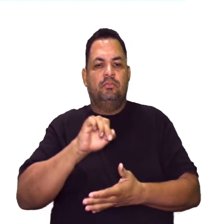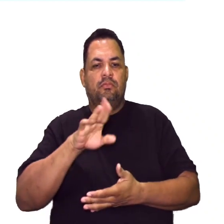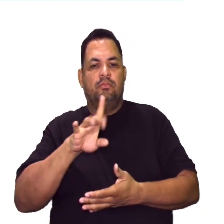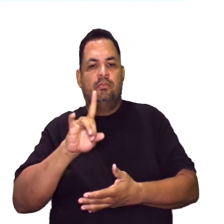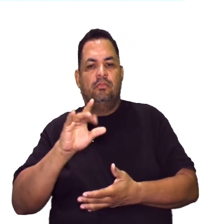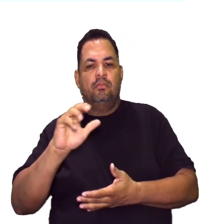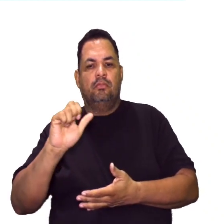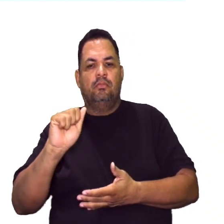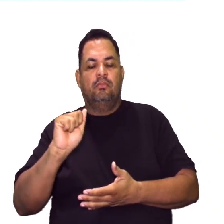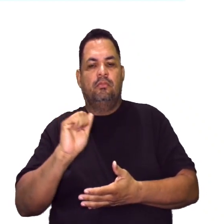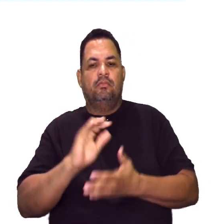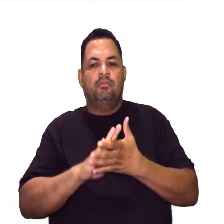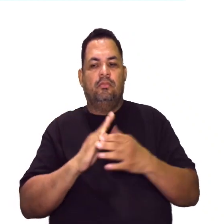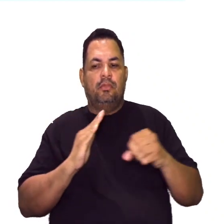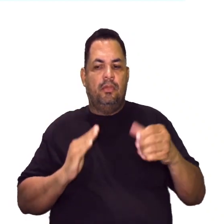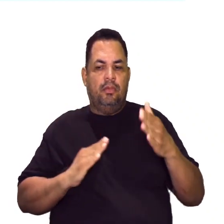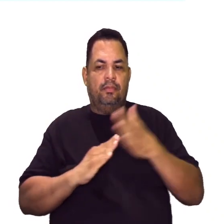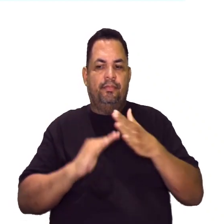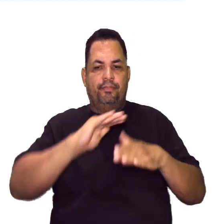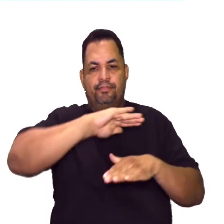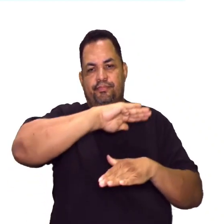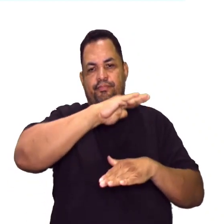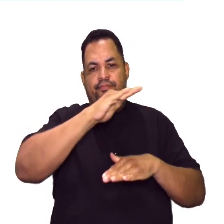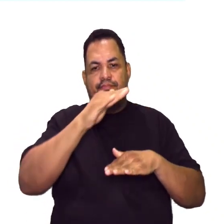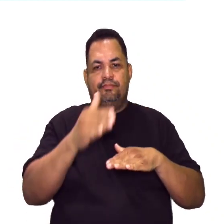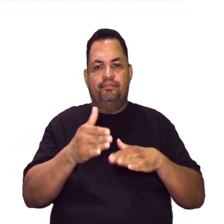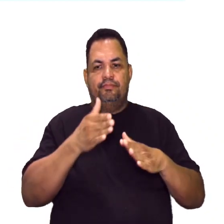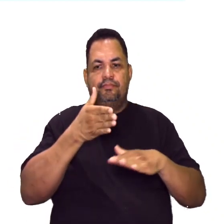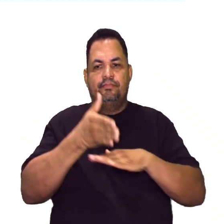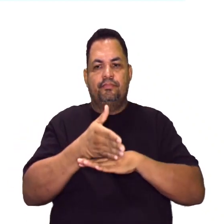valência, quer dizer, da última camada,